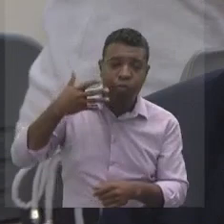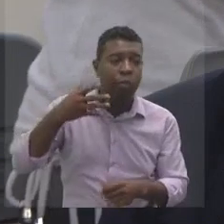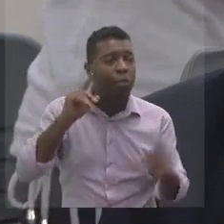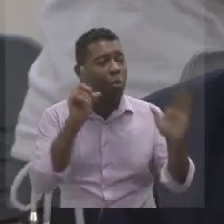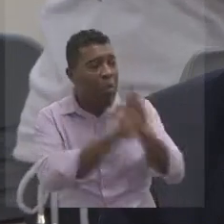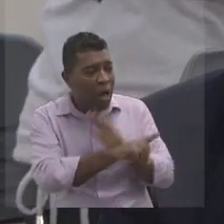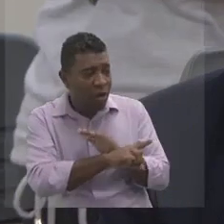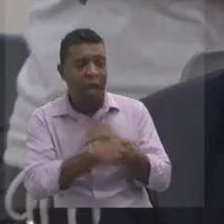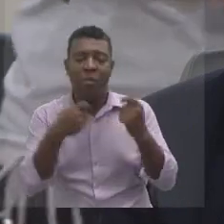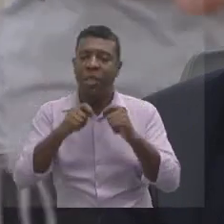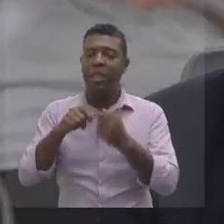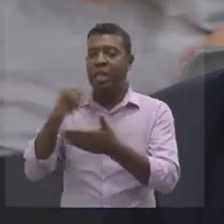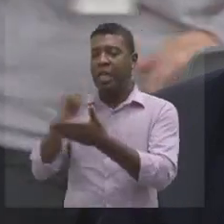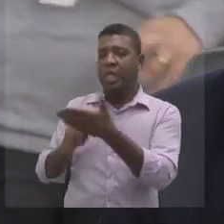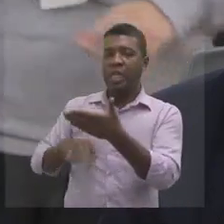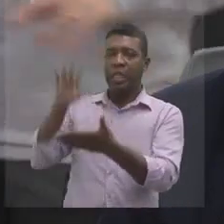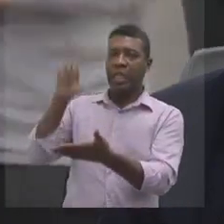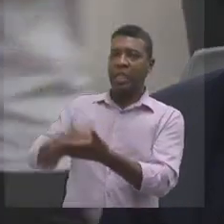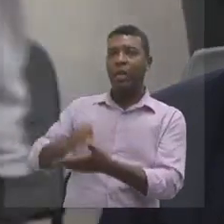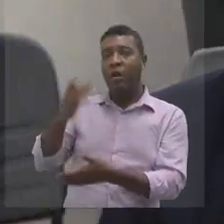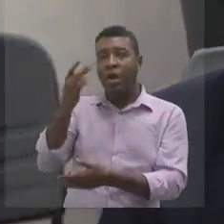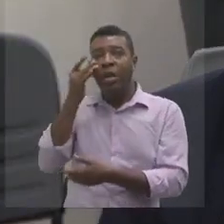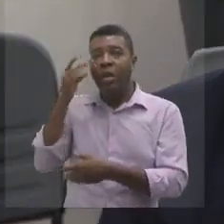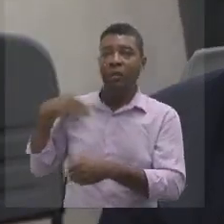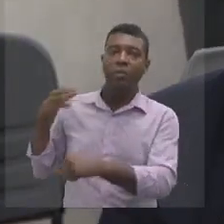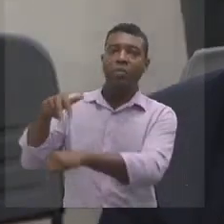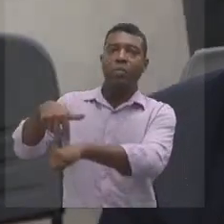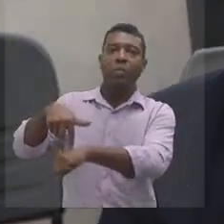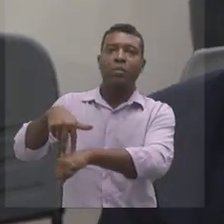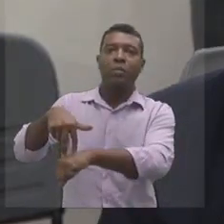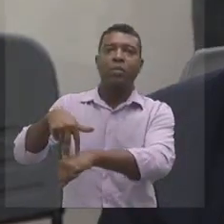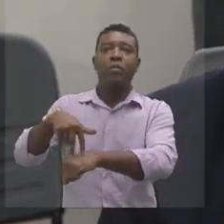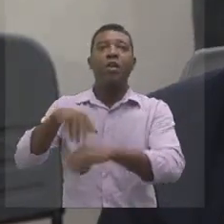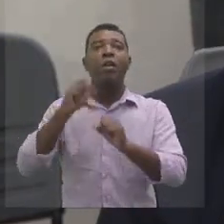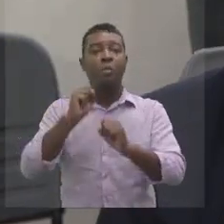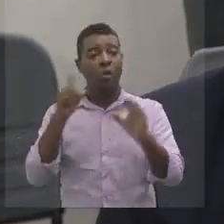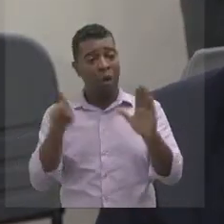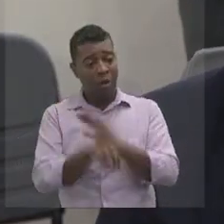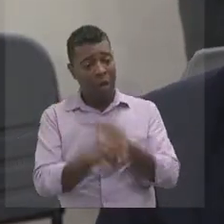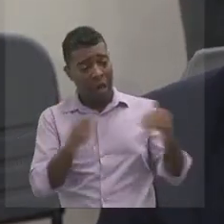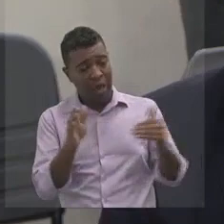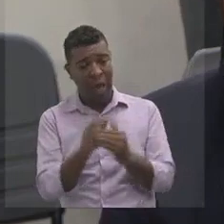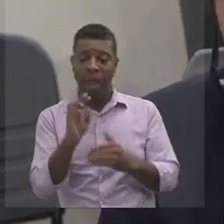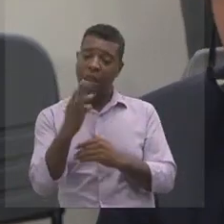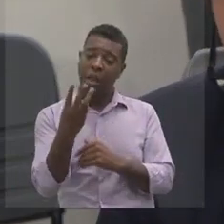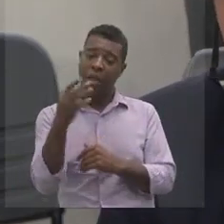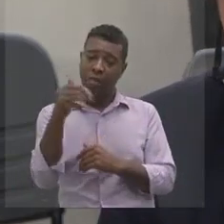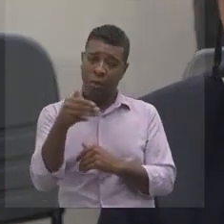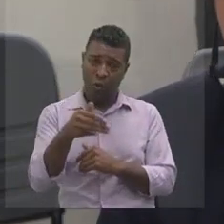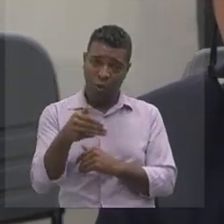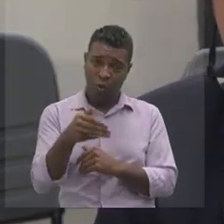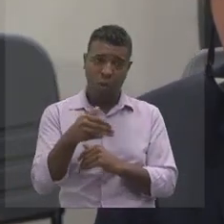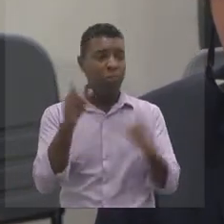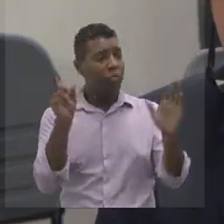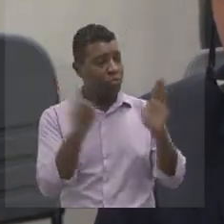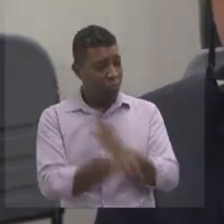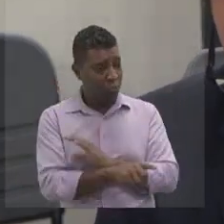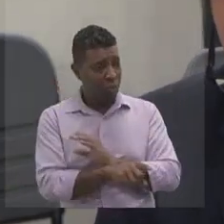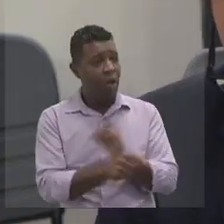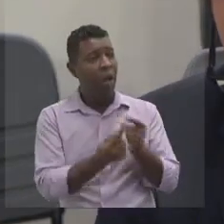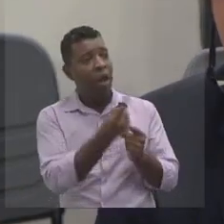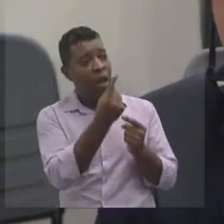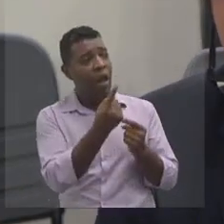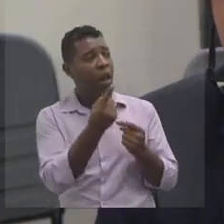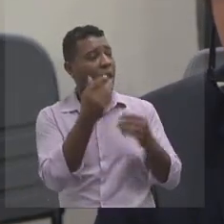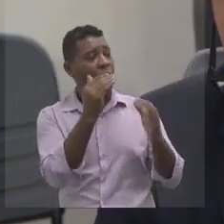cada parlamentar poderá fazer uma interpelação Dino prazo de três minutos após cada interpelação autoridade